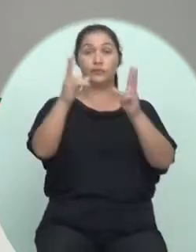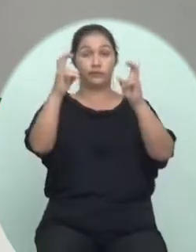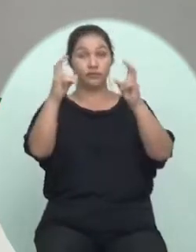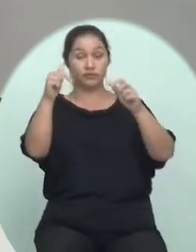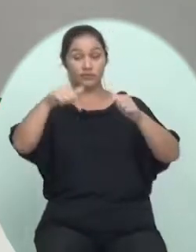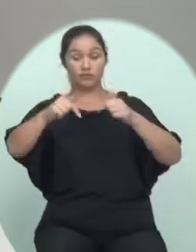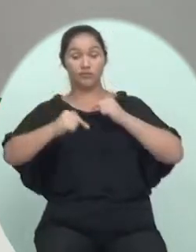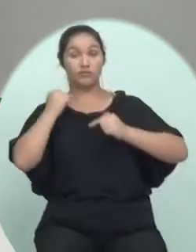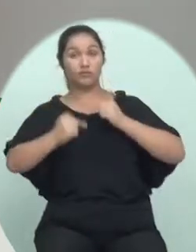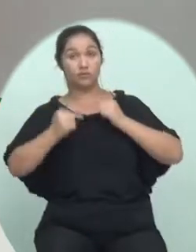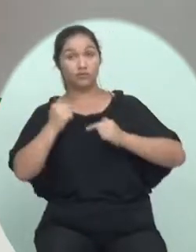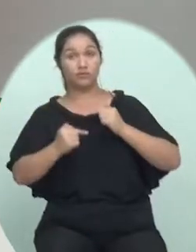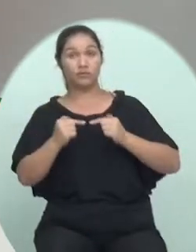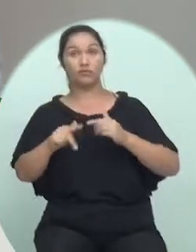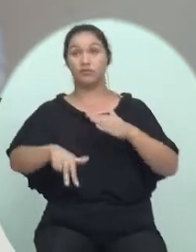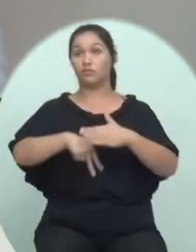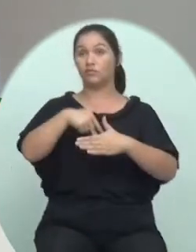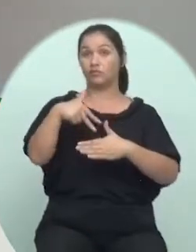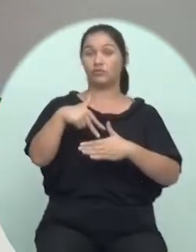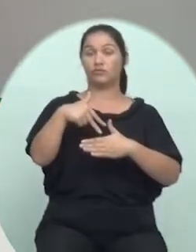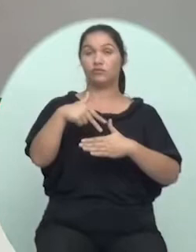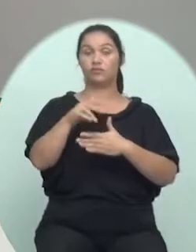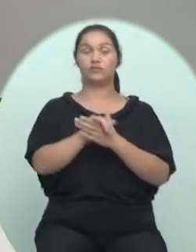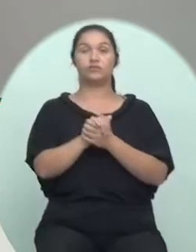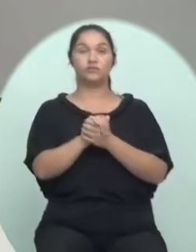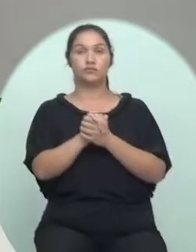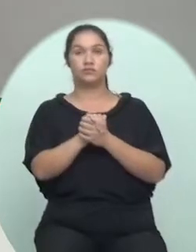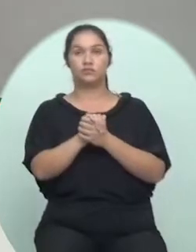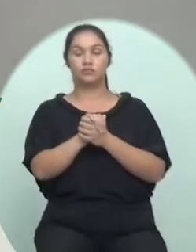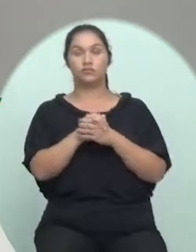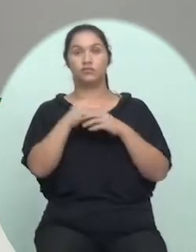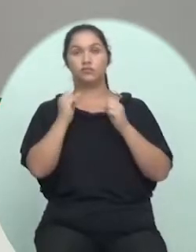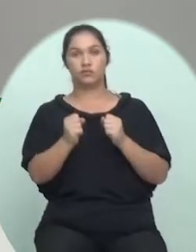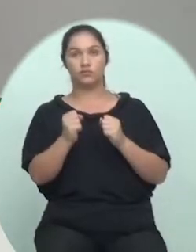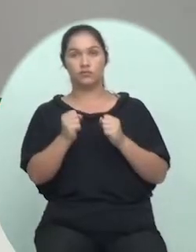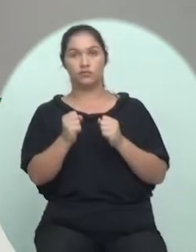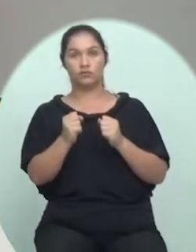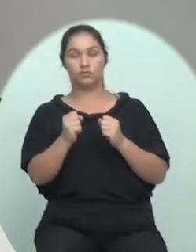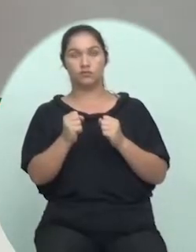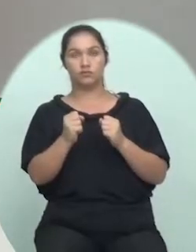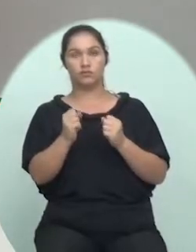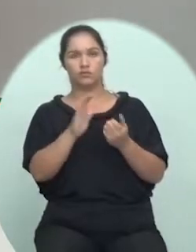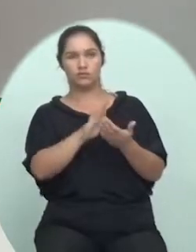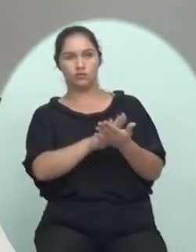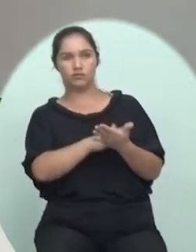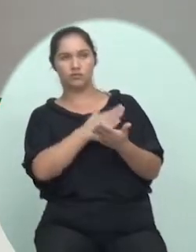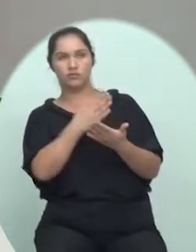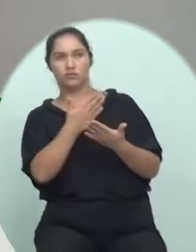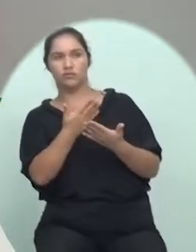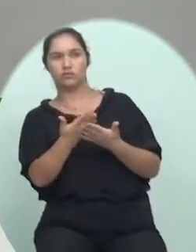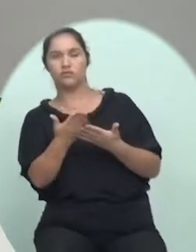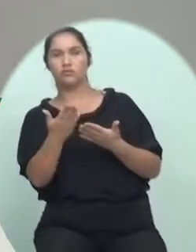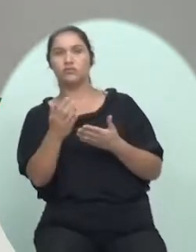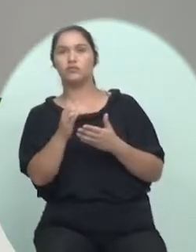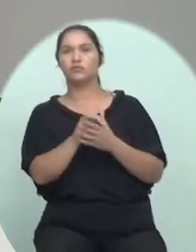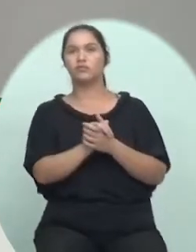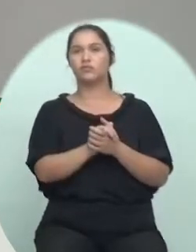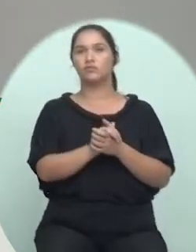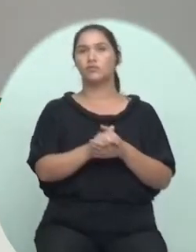discussão, para essa tribuna, ele pode ser muitas vezes interpretado como uma forma de estar pegando no pé, no sentido de